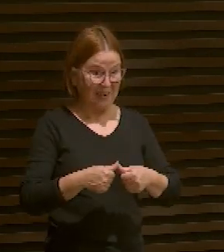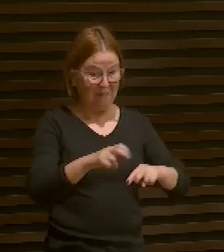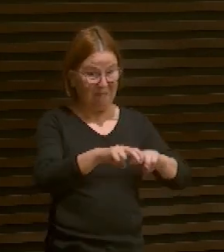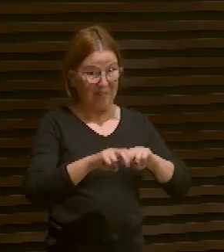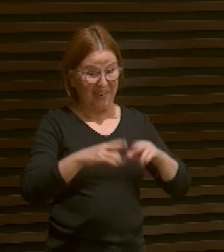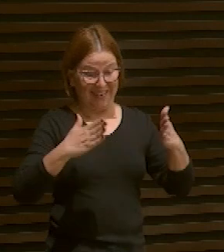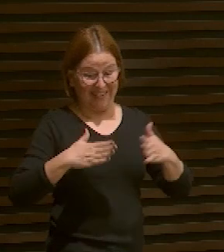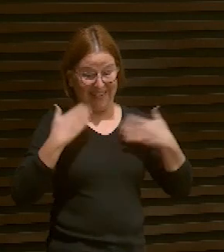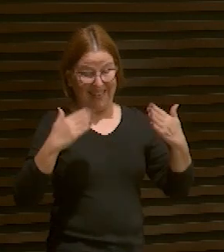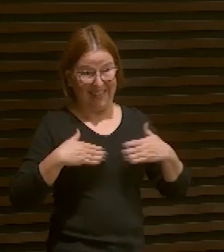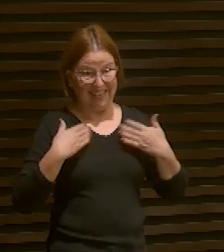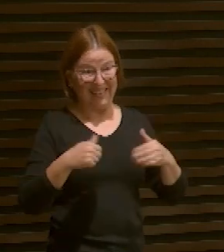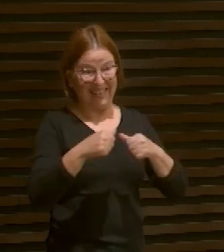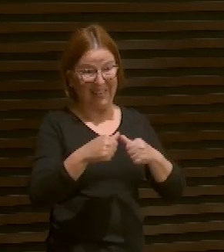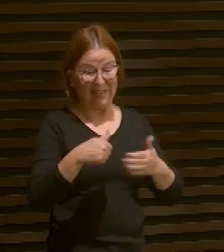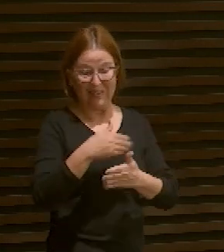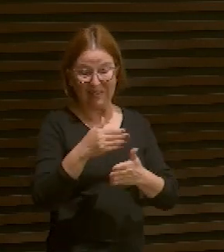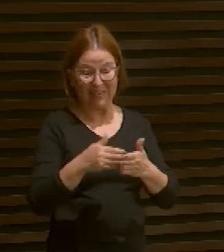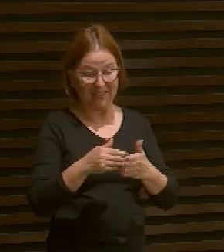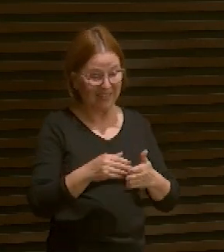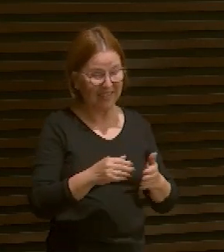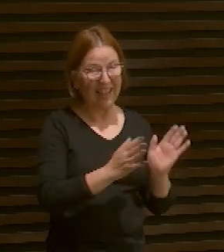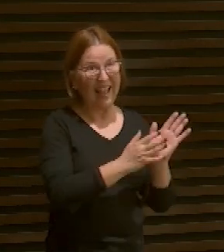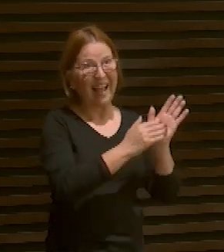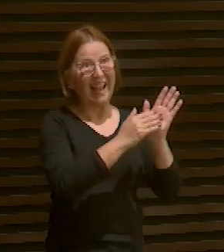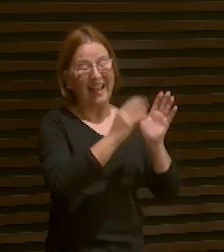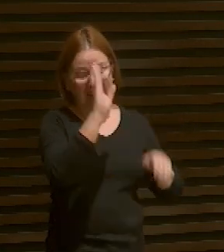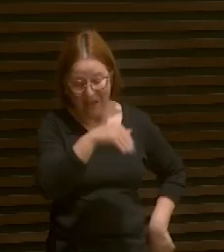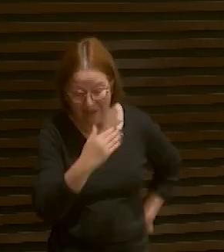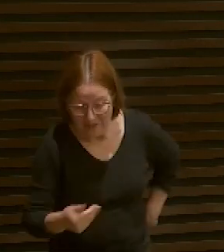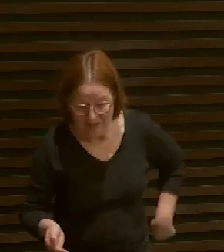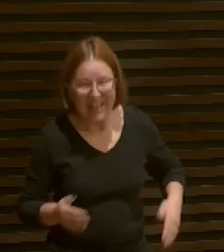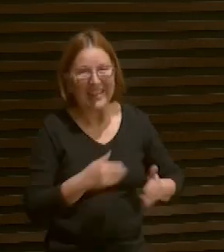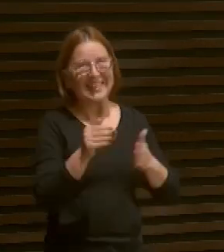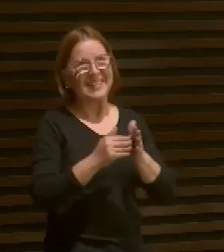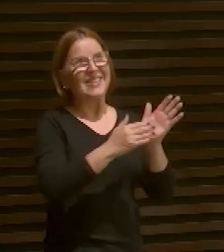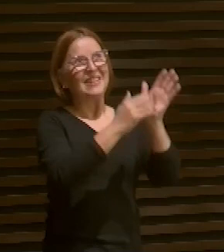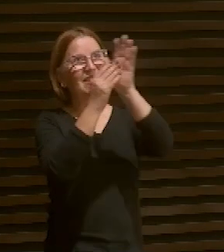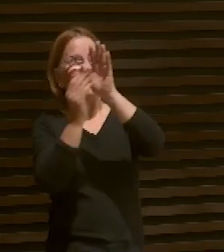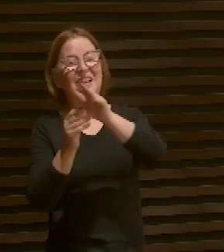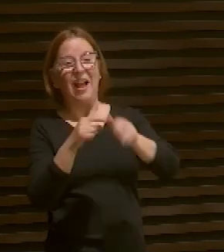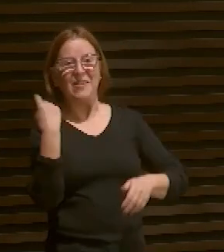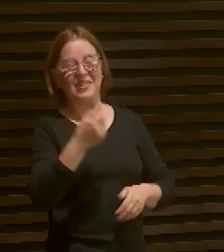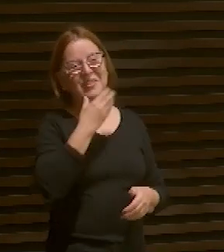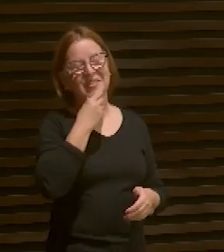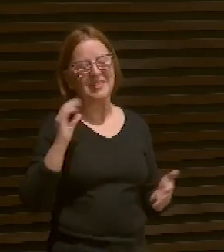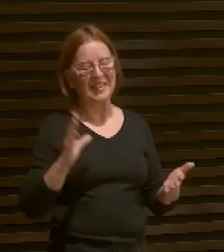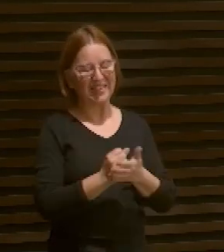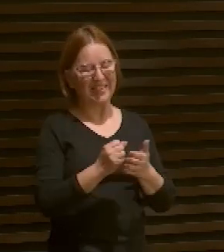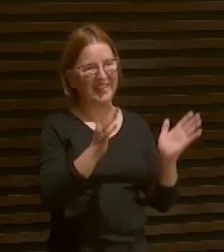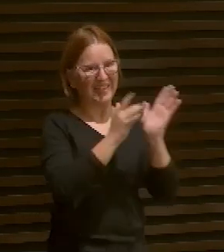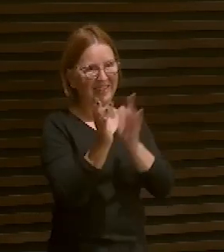é digno de toda a honra, de todo o louvor ao nosso Senhor e Salvador Jesus Cristo, que morreu a nossa morte